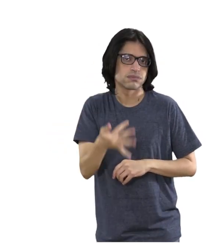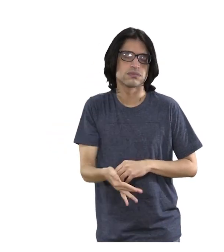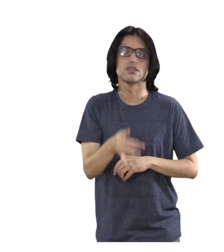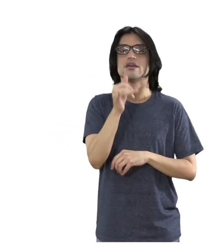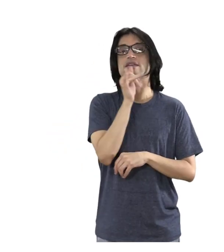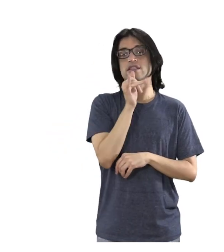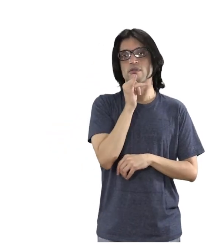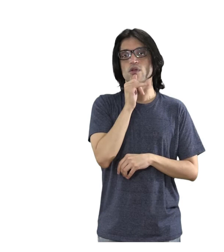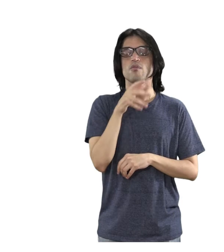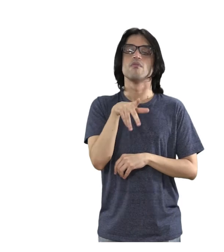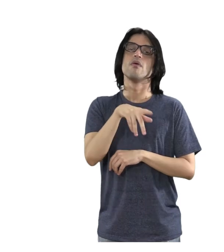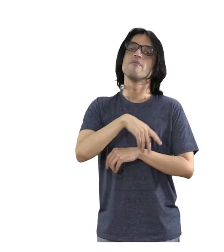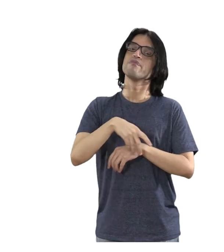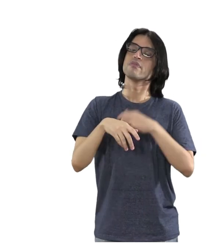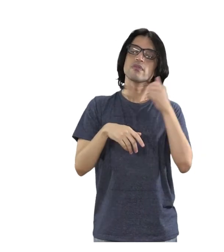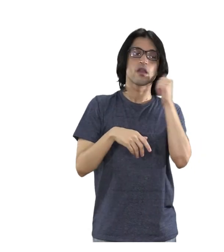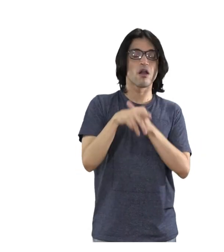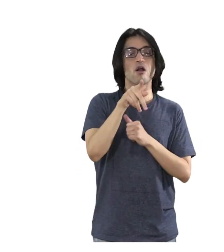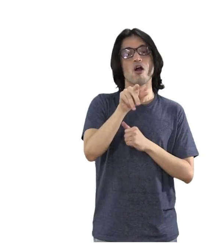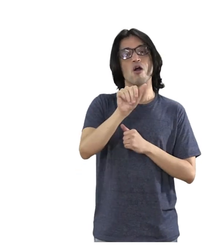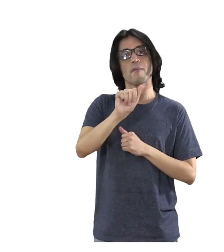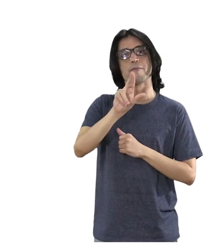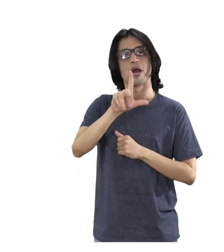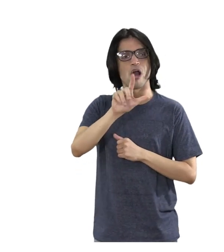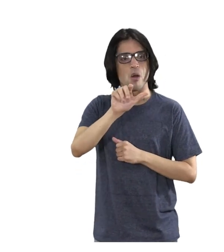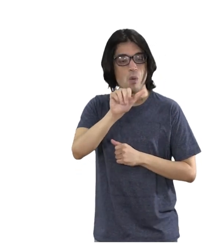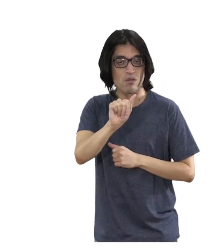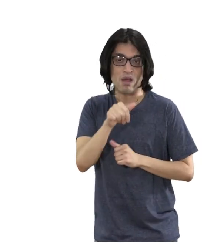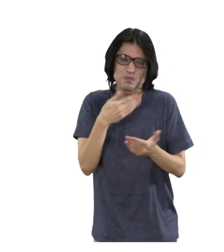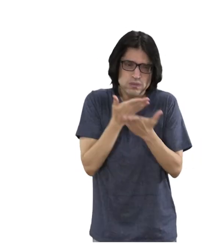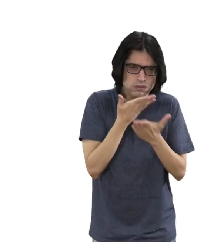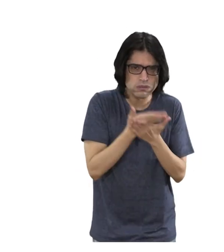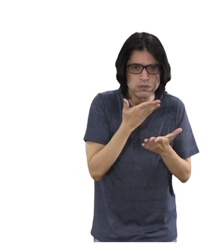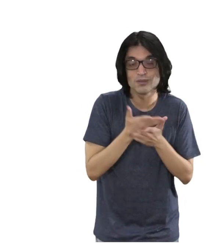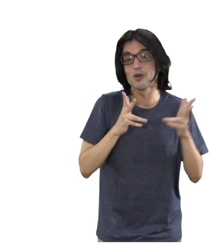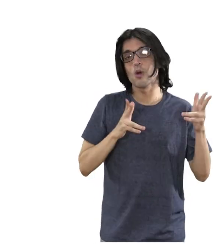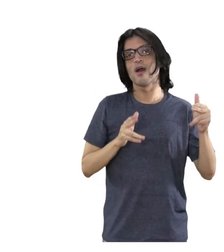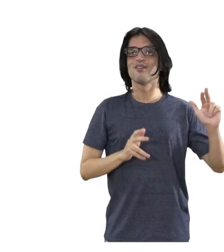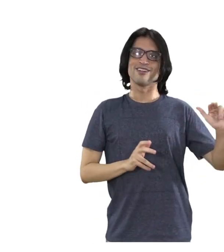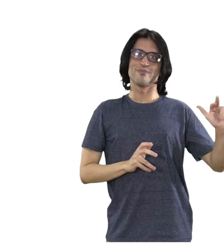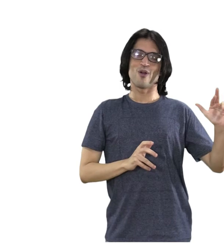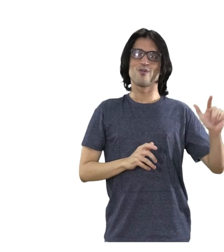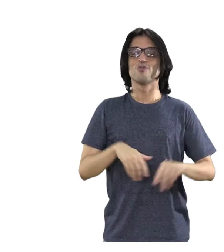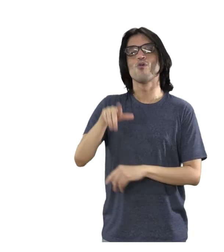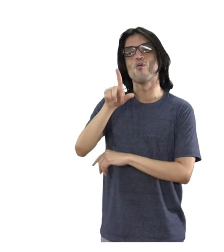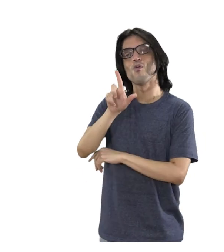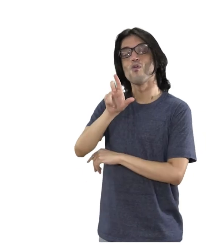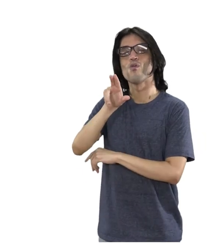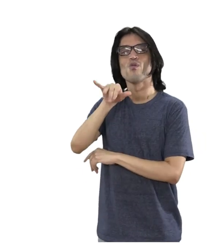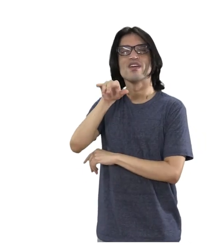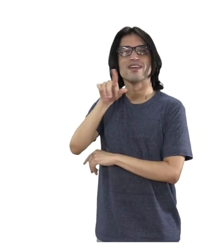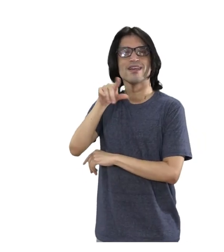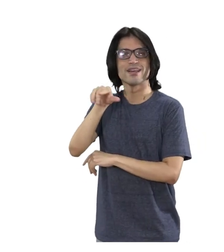Exemplos: Paula é estudiosa tanto quanto seu irmão. Luísa estava